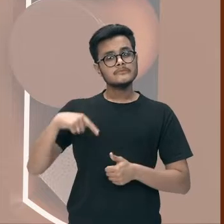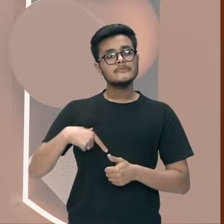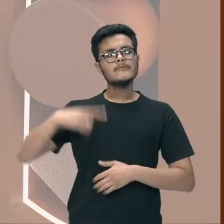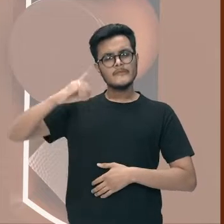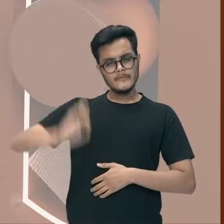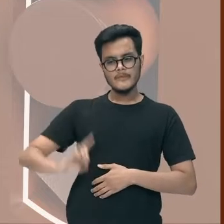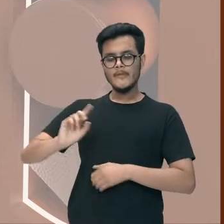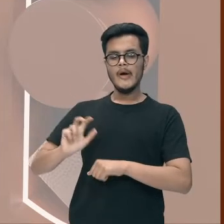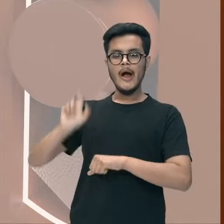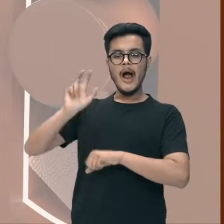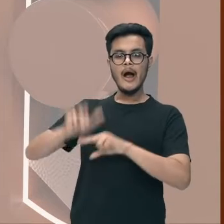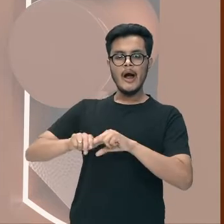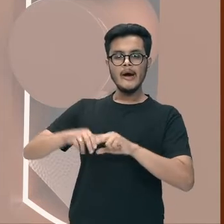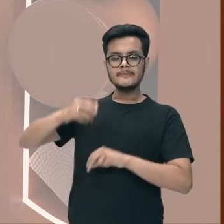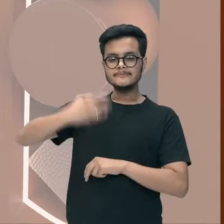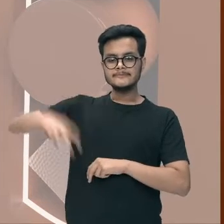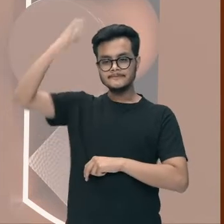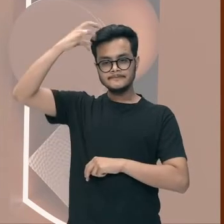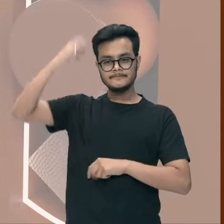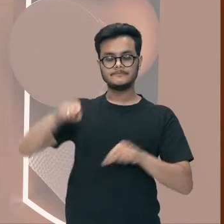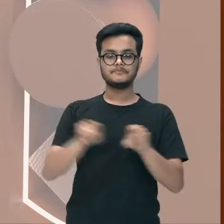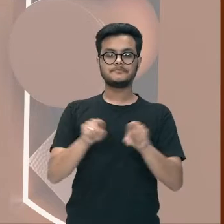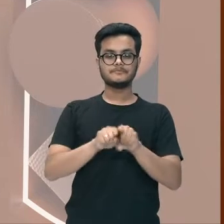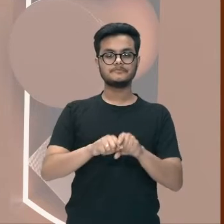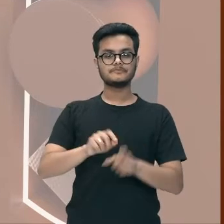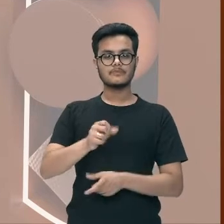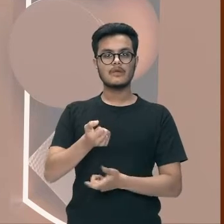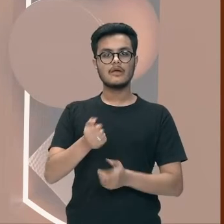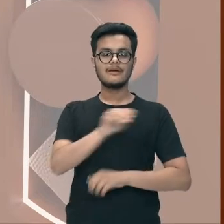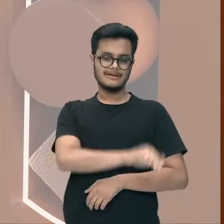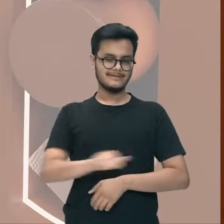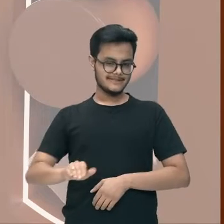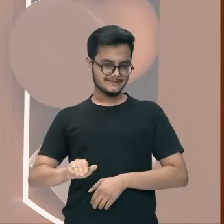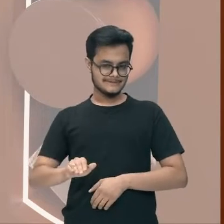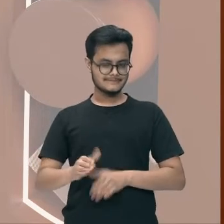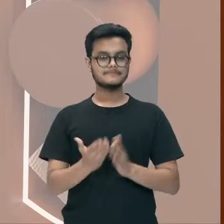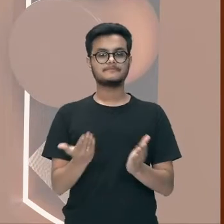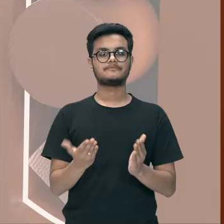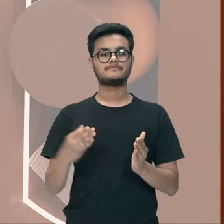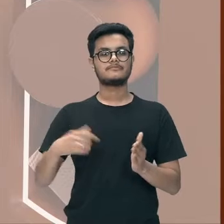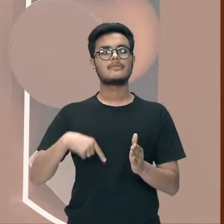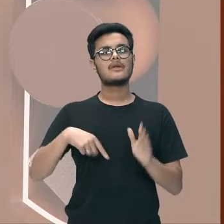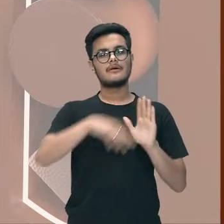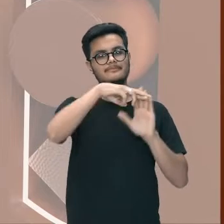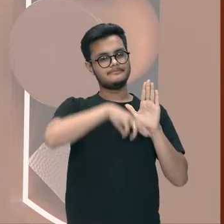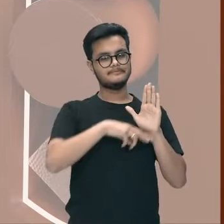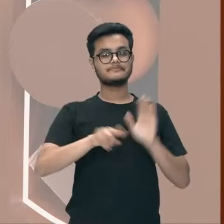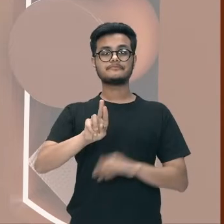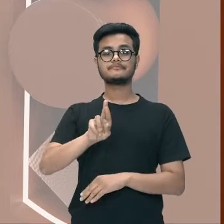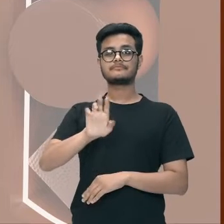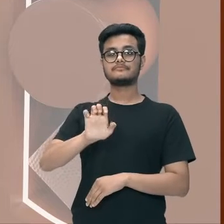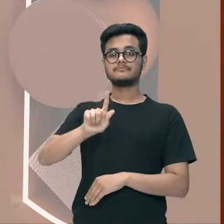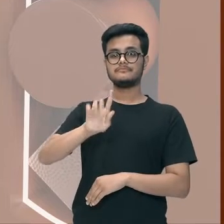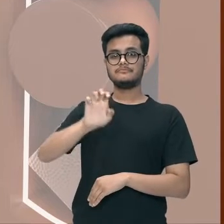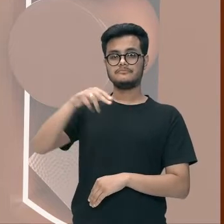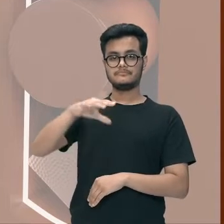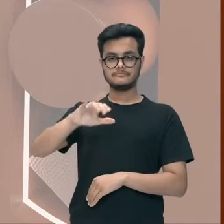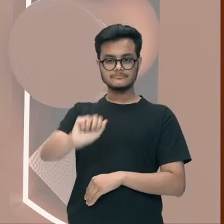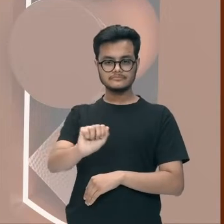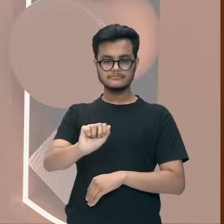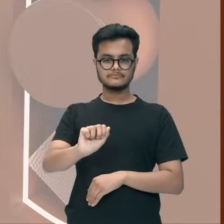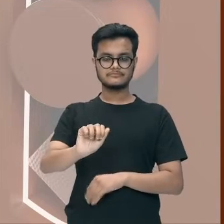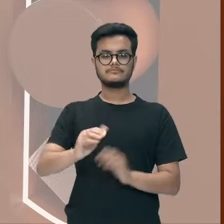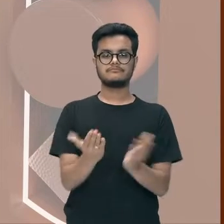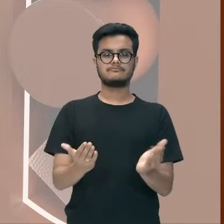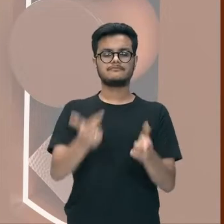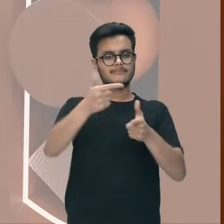trono, porém não pôde assumir porque ele era uma criança. E aí foi instituídas as regências. E as regências não conseguiram nem